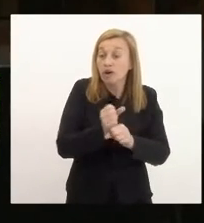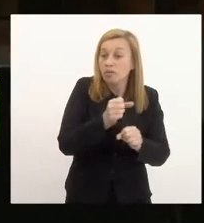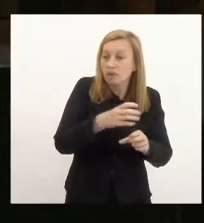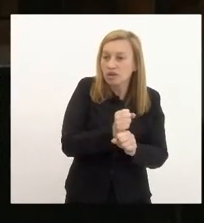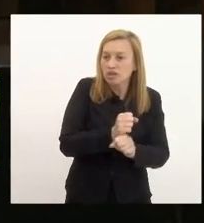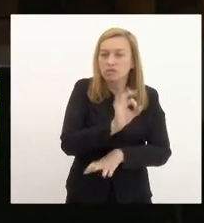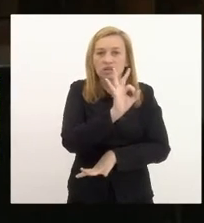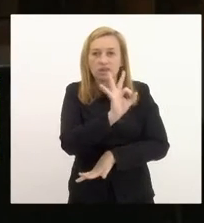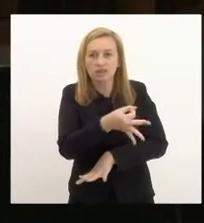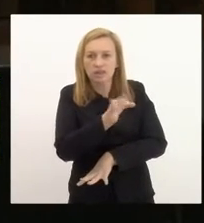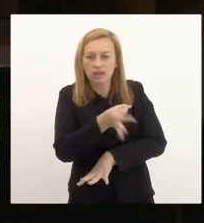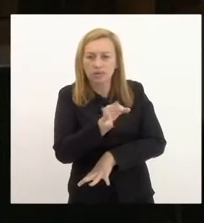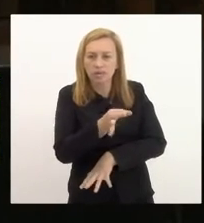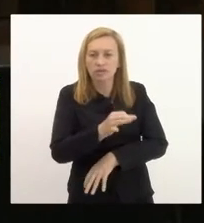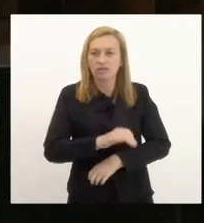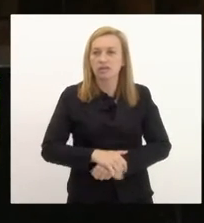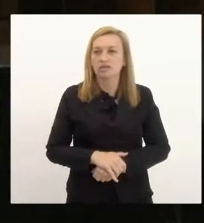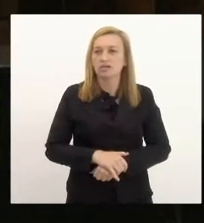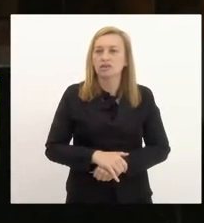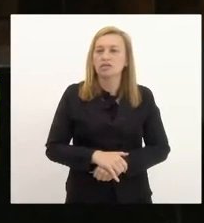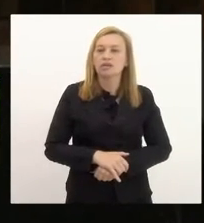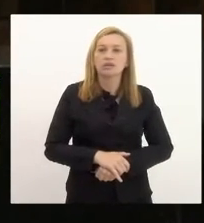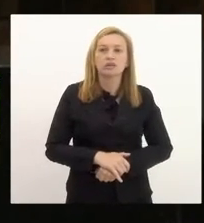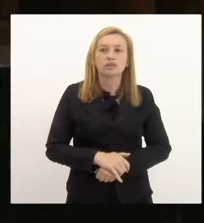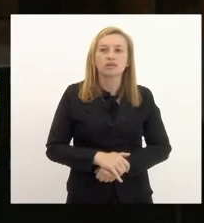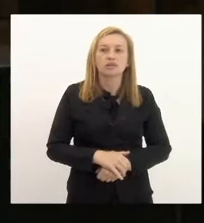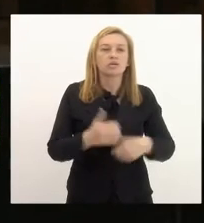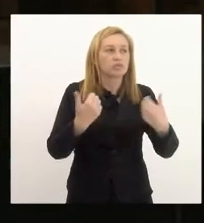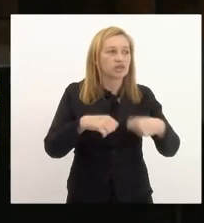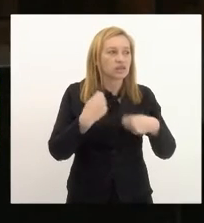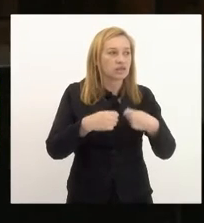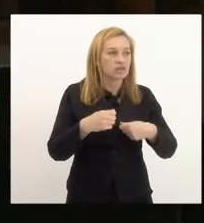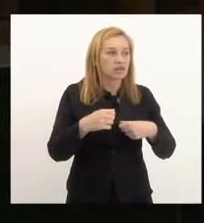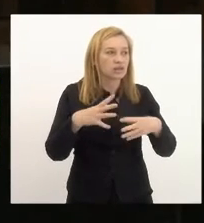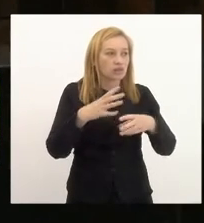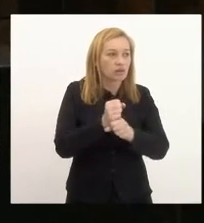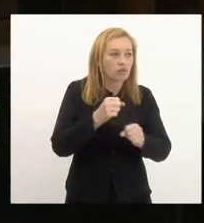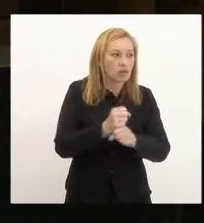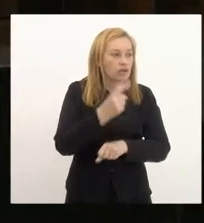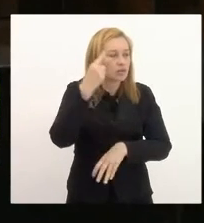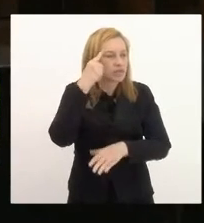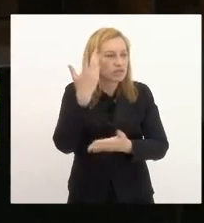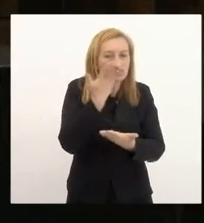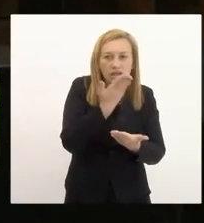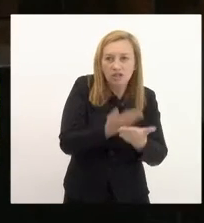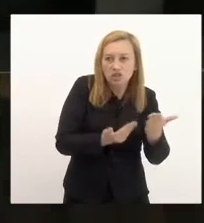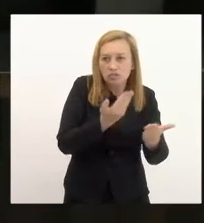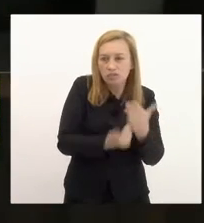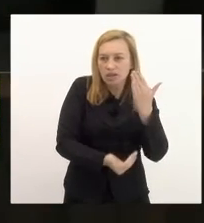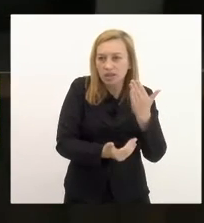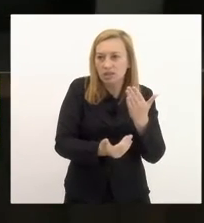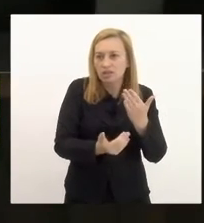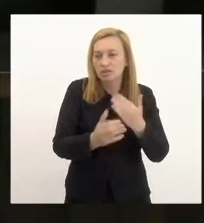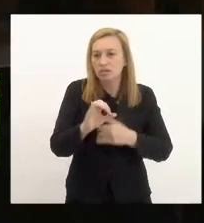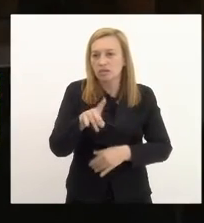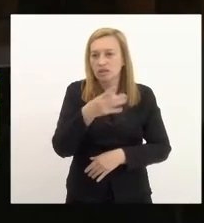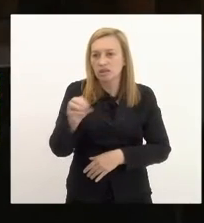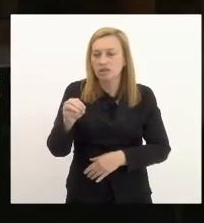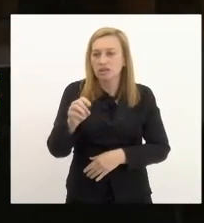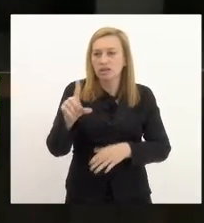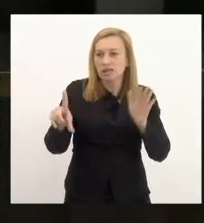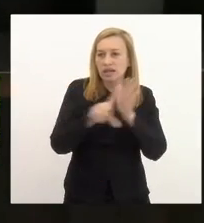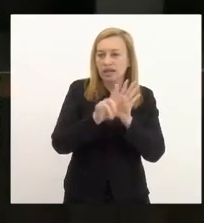efetivamente devido quando deverá ser calculada a compensação das pernas amputadas só